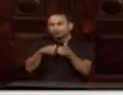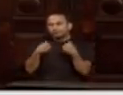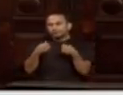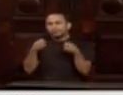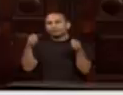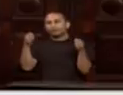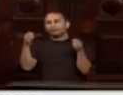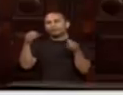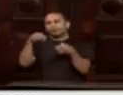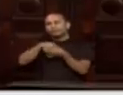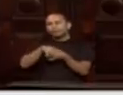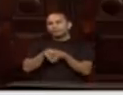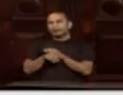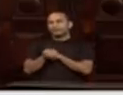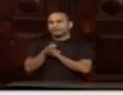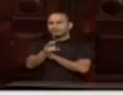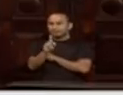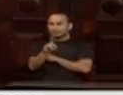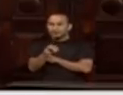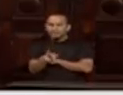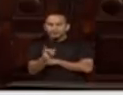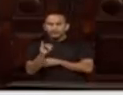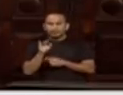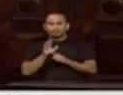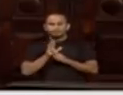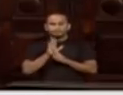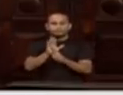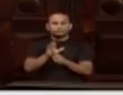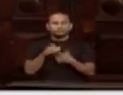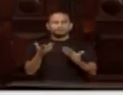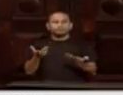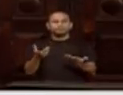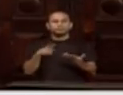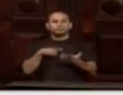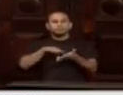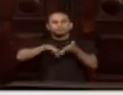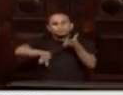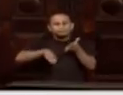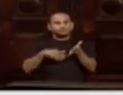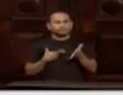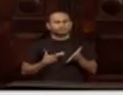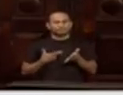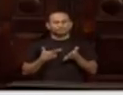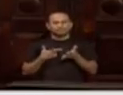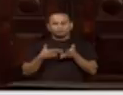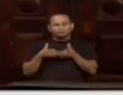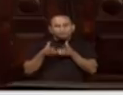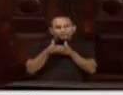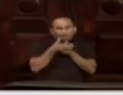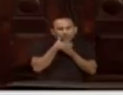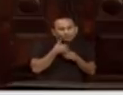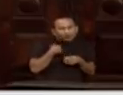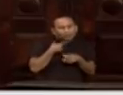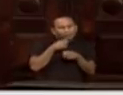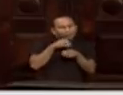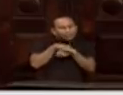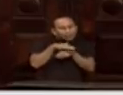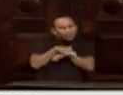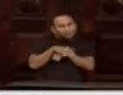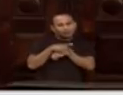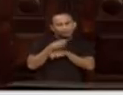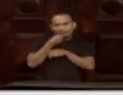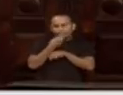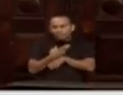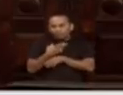a cpi que nós apresentamos é uma que as assinaturas foram retiradas na calada da noite para beneficiar foi atrás para não